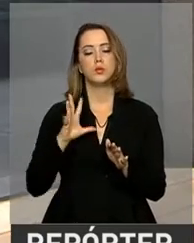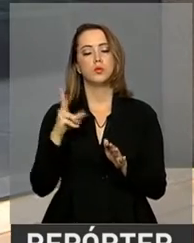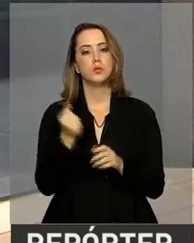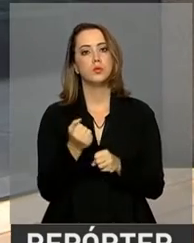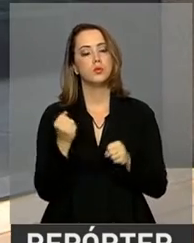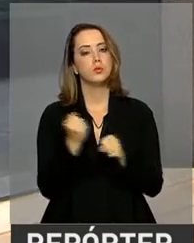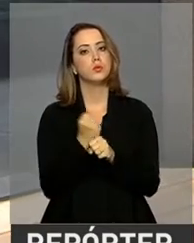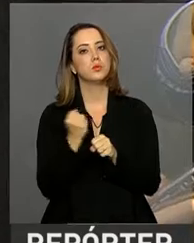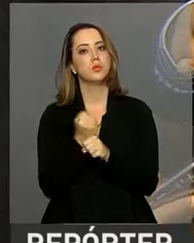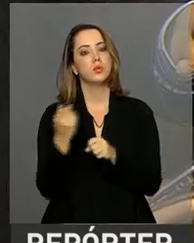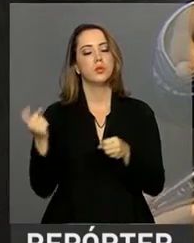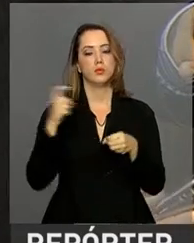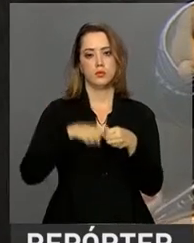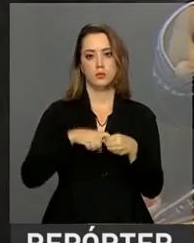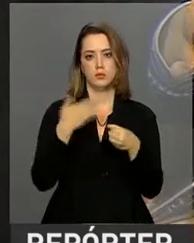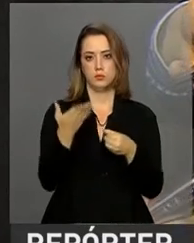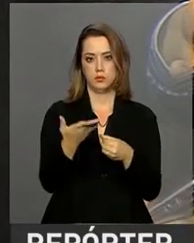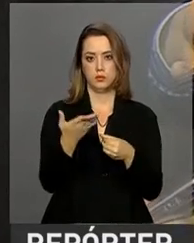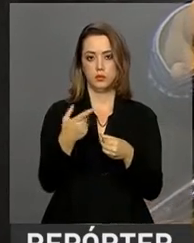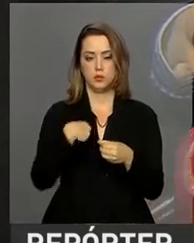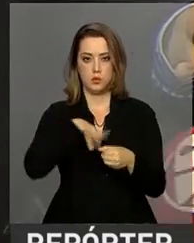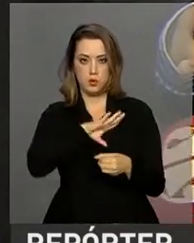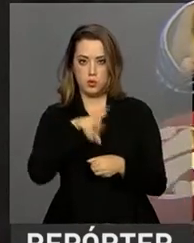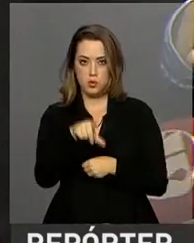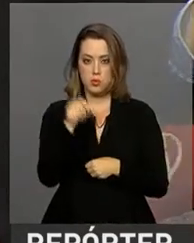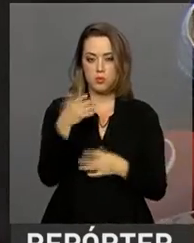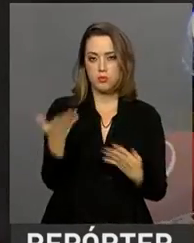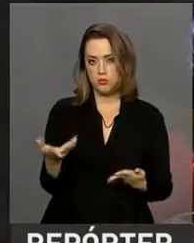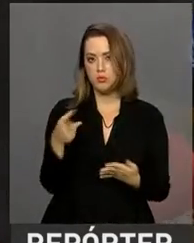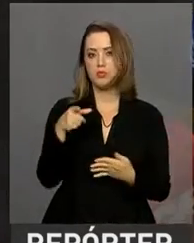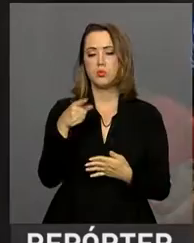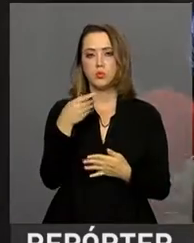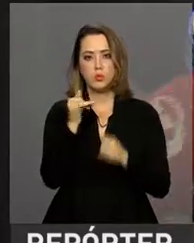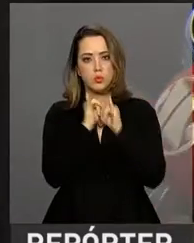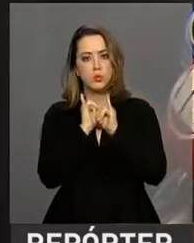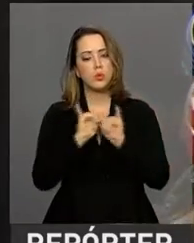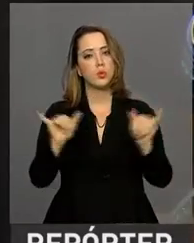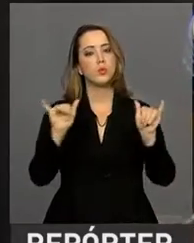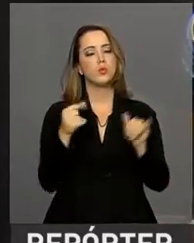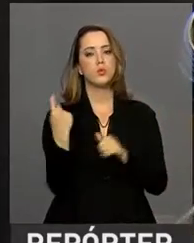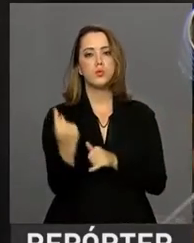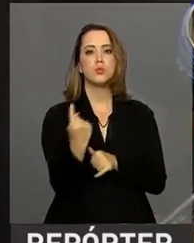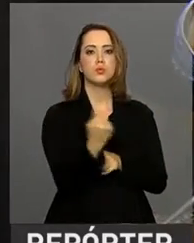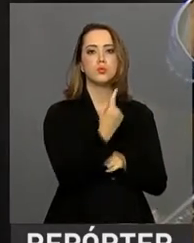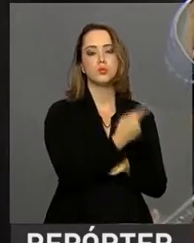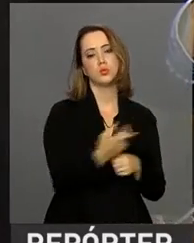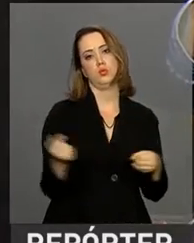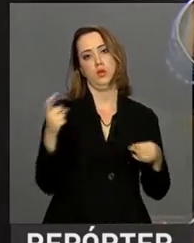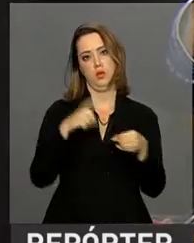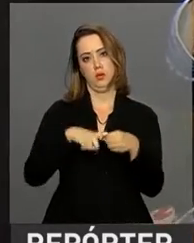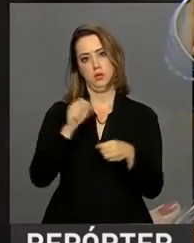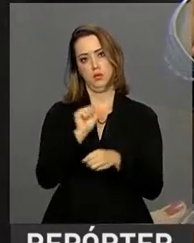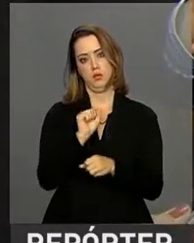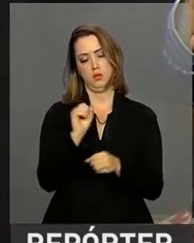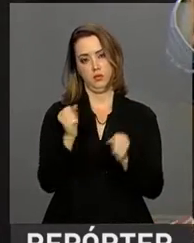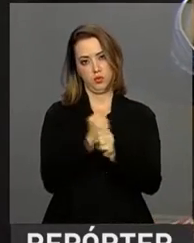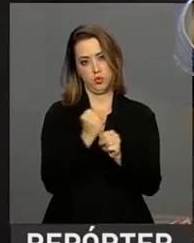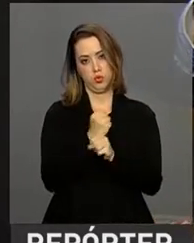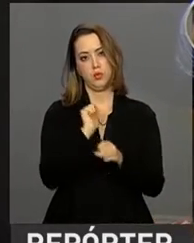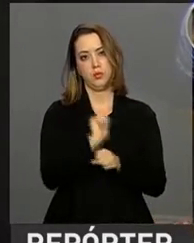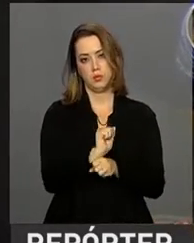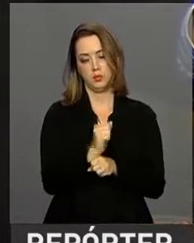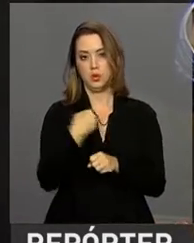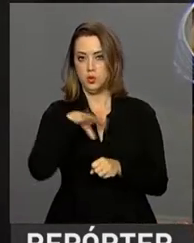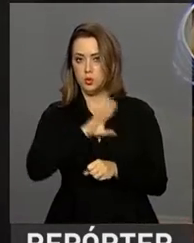sejam reiniciadas. A decisão nossa é que nós possamos fazer um anúncio de cada retomada à medida que nós tivermos a